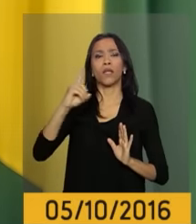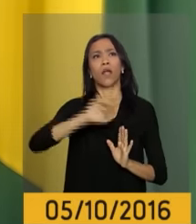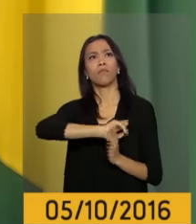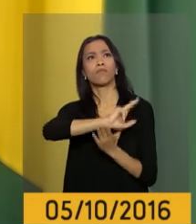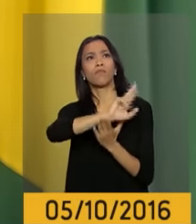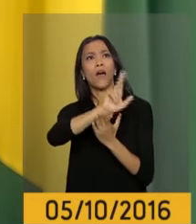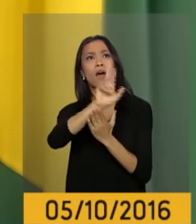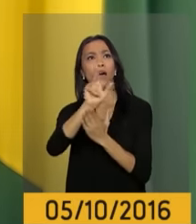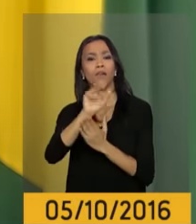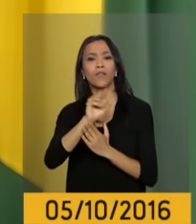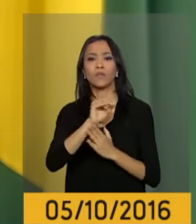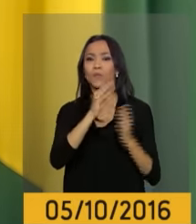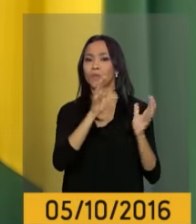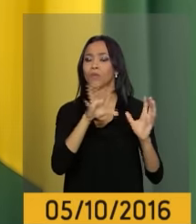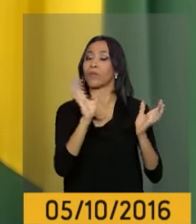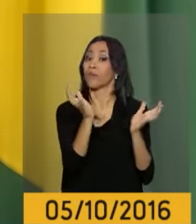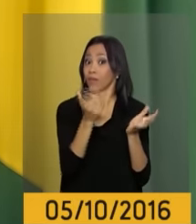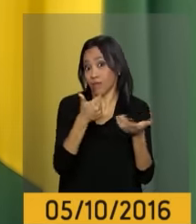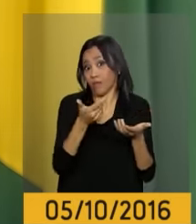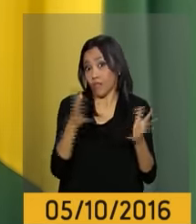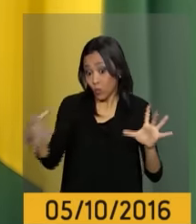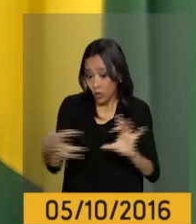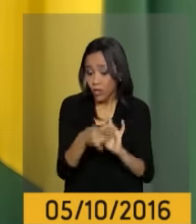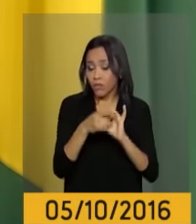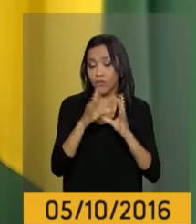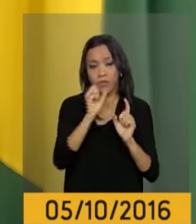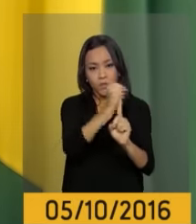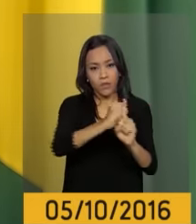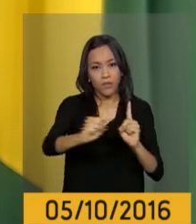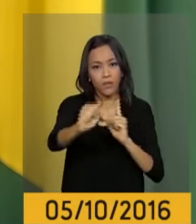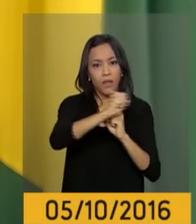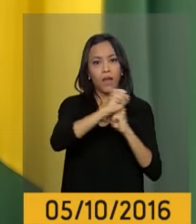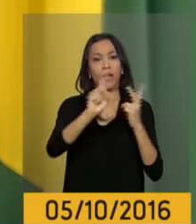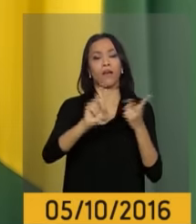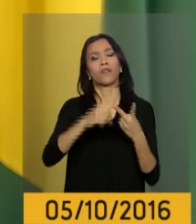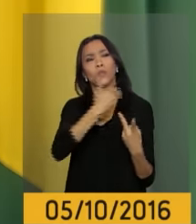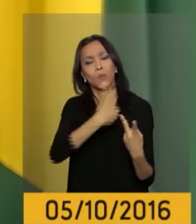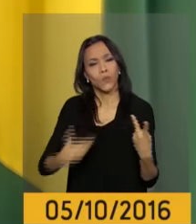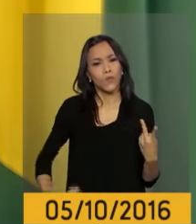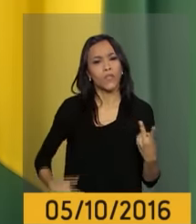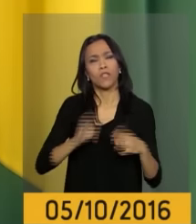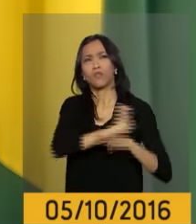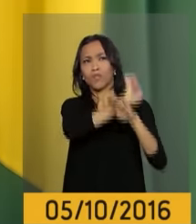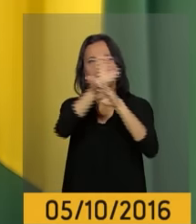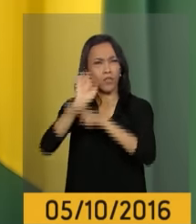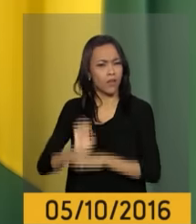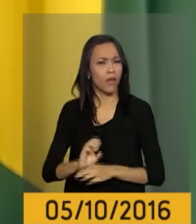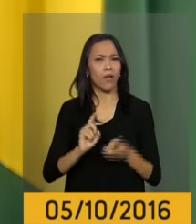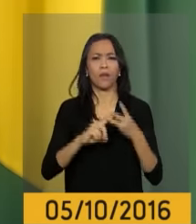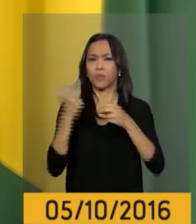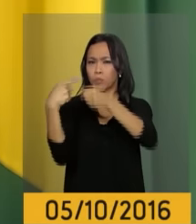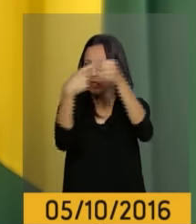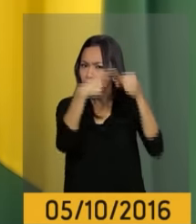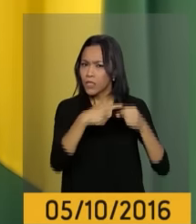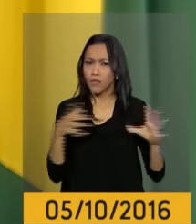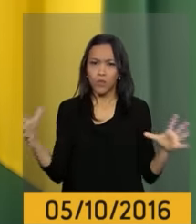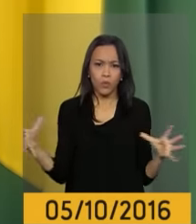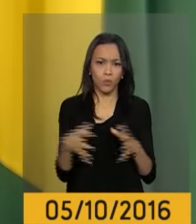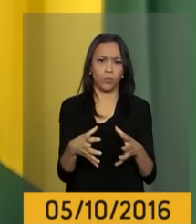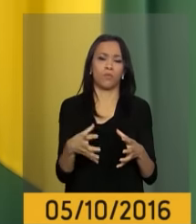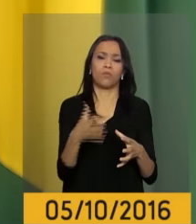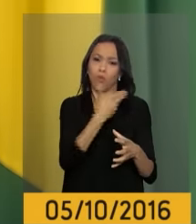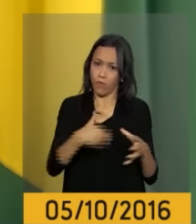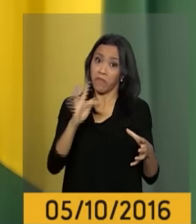trabalhos, de modo que o Brasil unido, sociedade, governos estaduais, governos municipais e governo